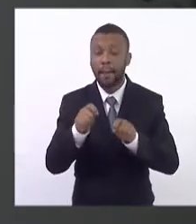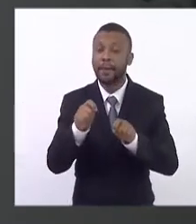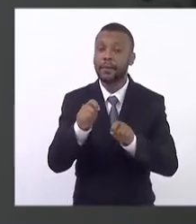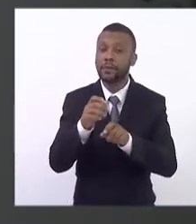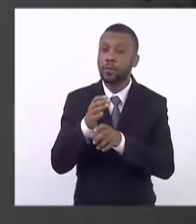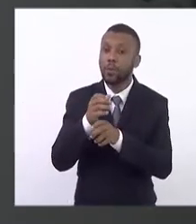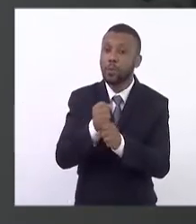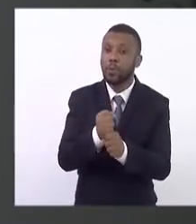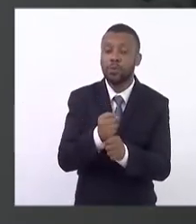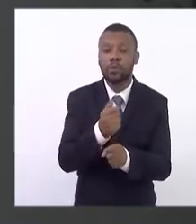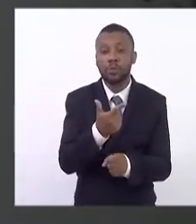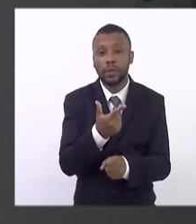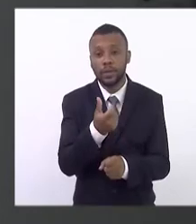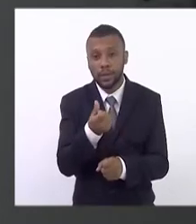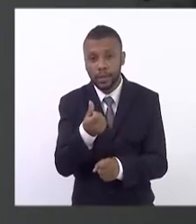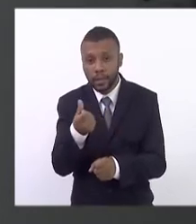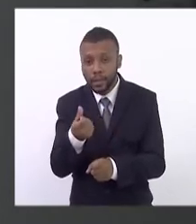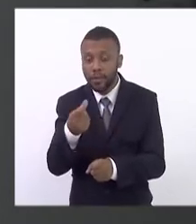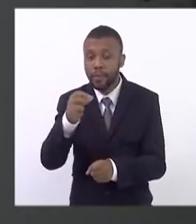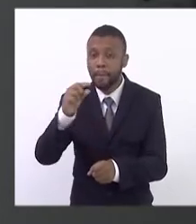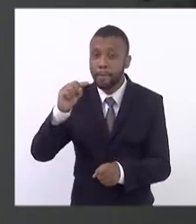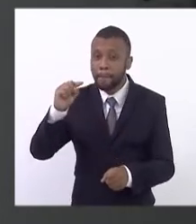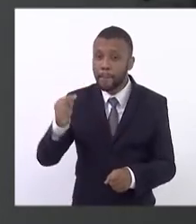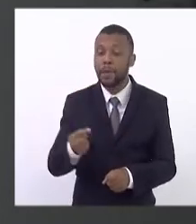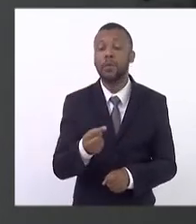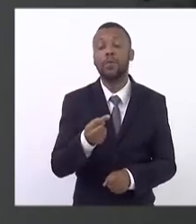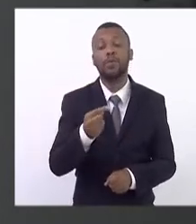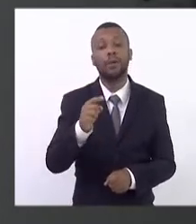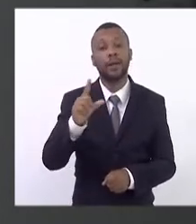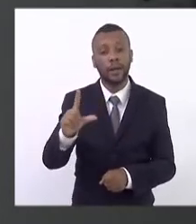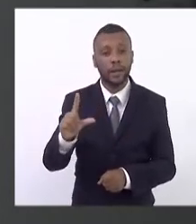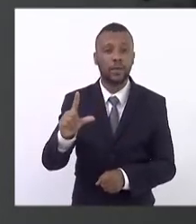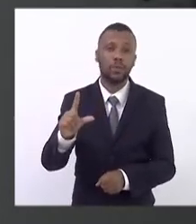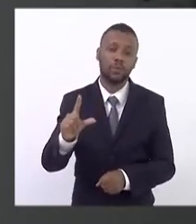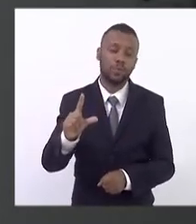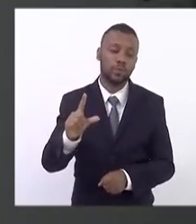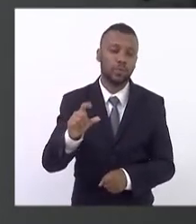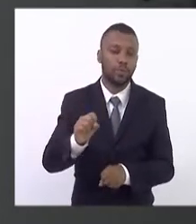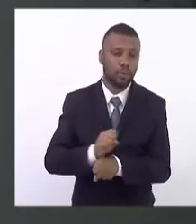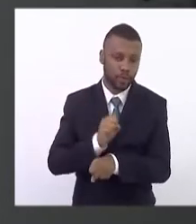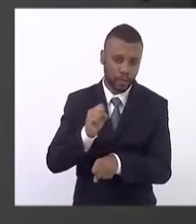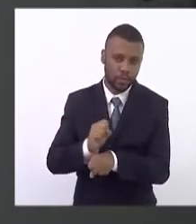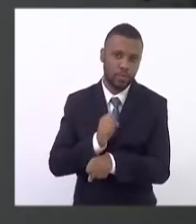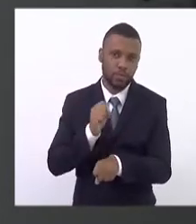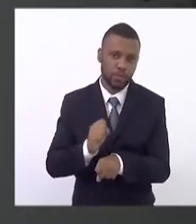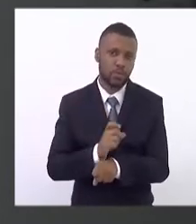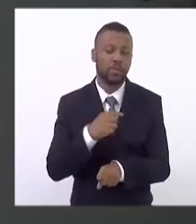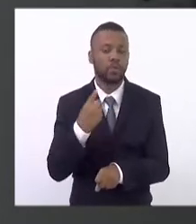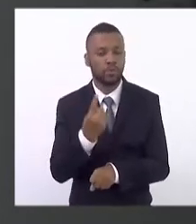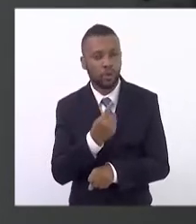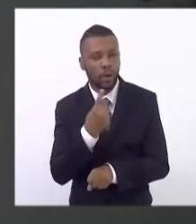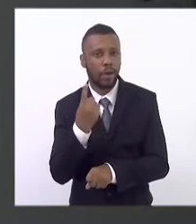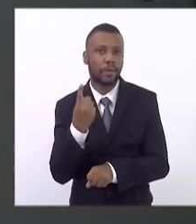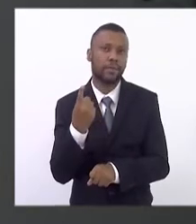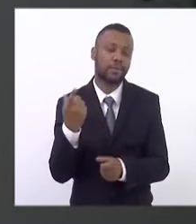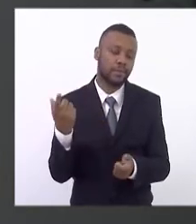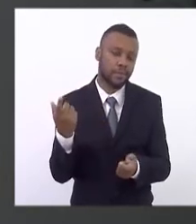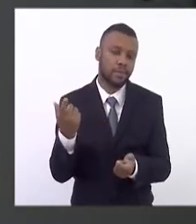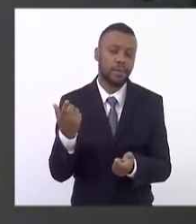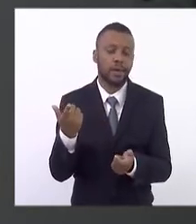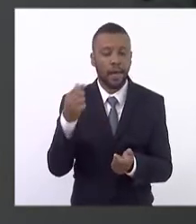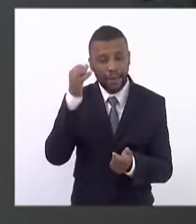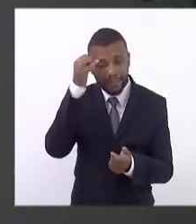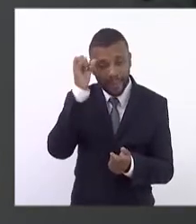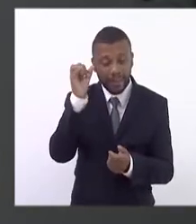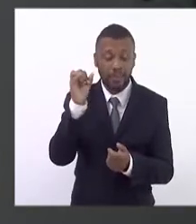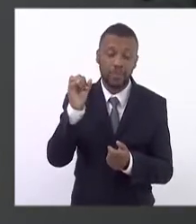por segundo, o que significa dizer 45 piscinas olímpicas dia que deixarão de cair na Baía de Guanabara.